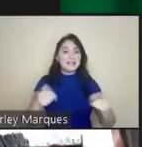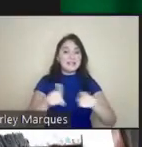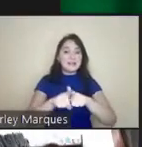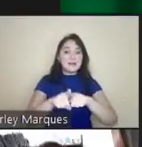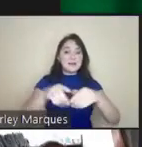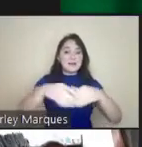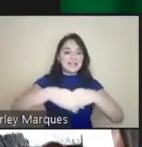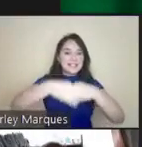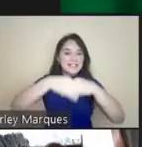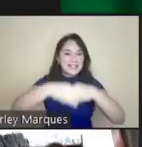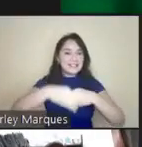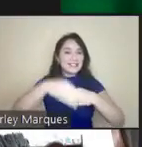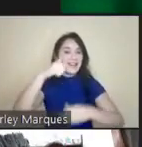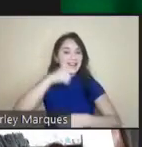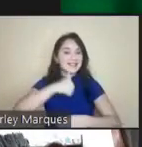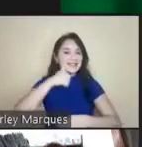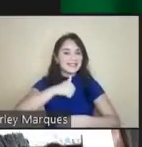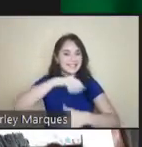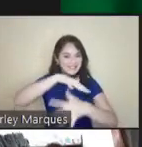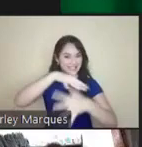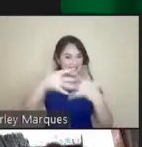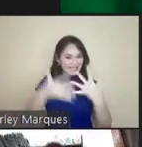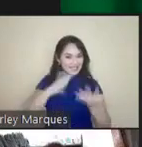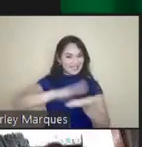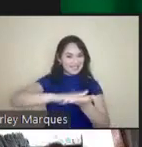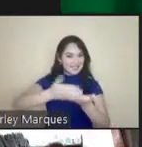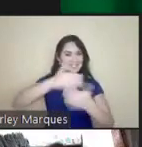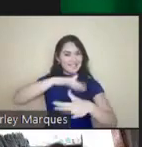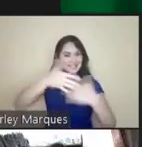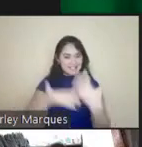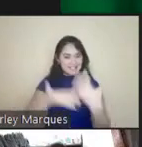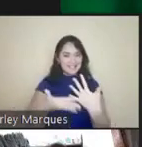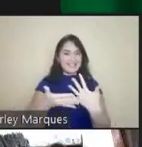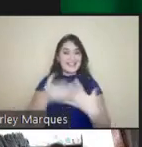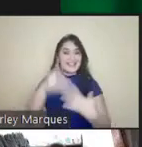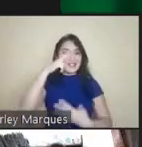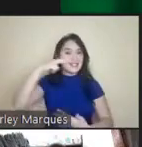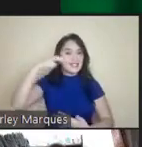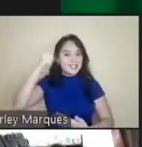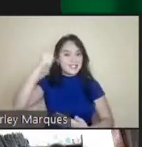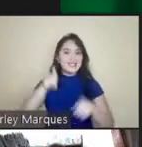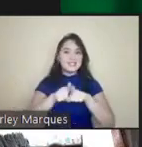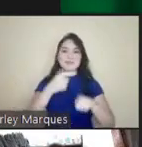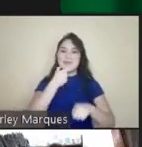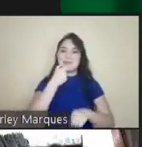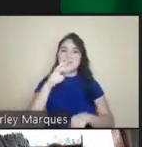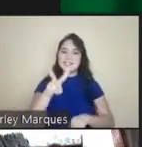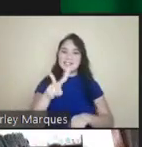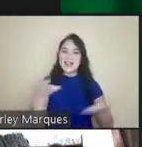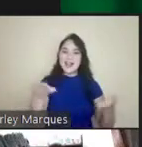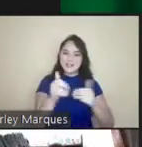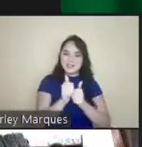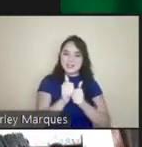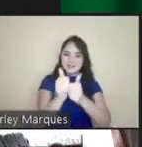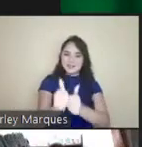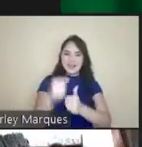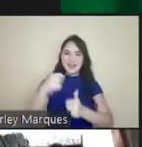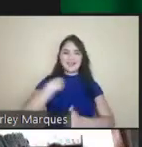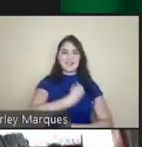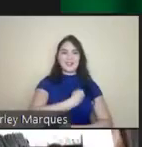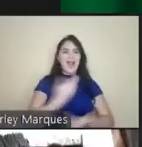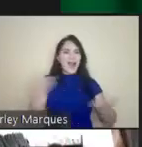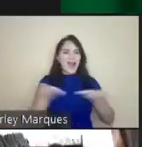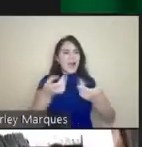meninas das Libras, da tradução em Libras, muito bacana. É, Shirley e Virginia vão nos acompanhar aqui hoje. Fazer uma canção, Mirdá,